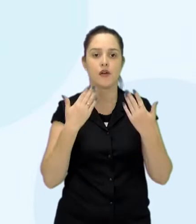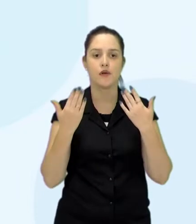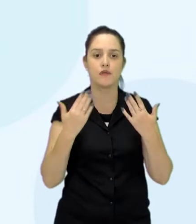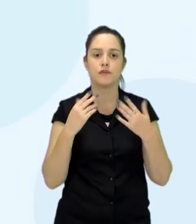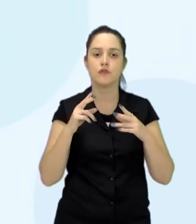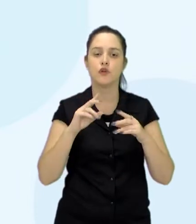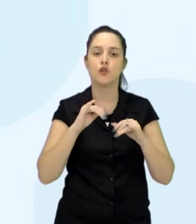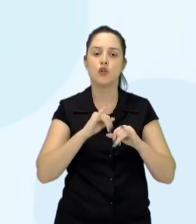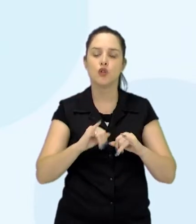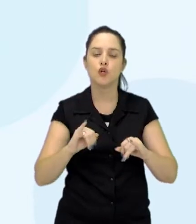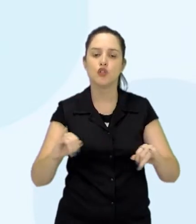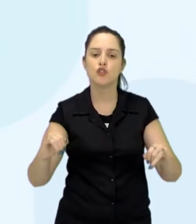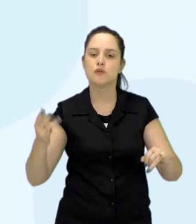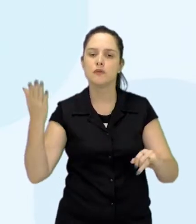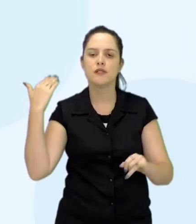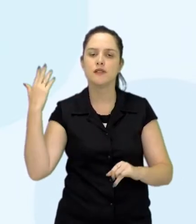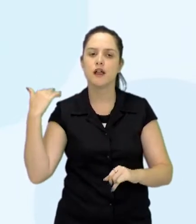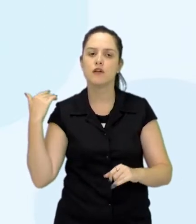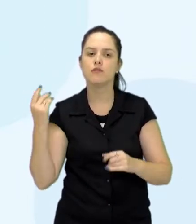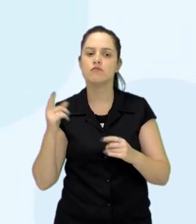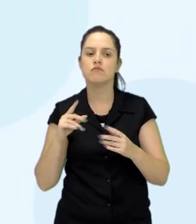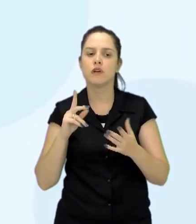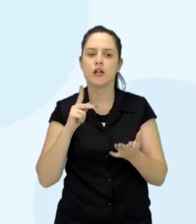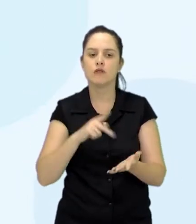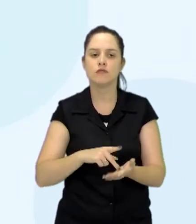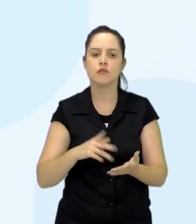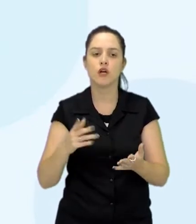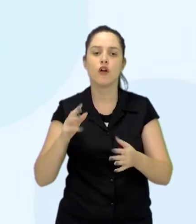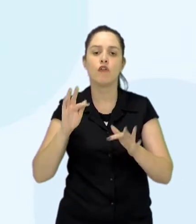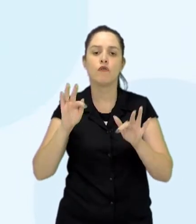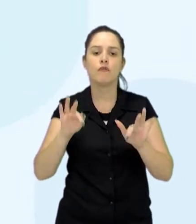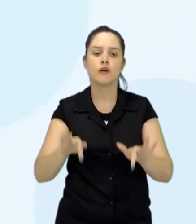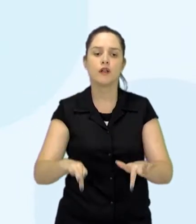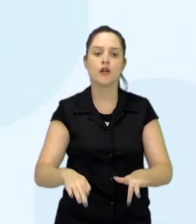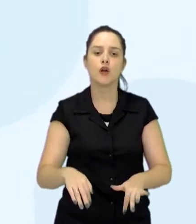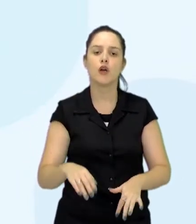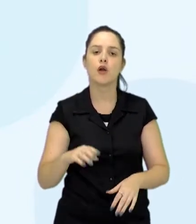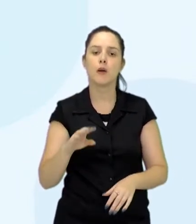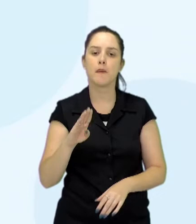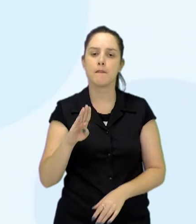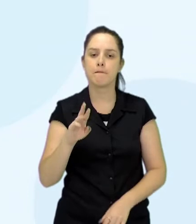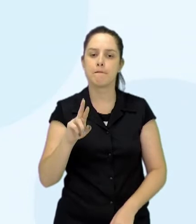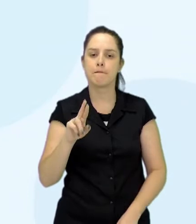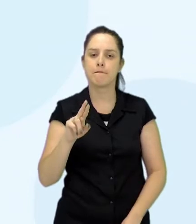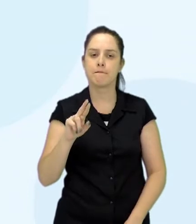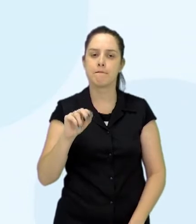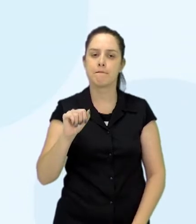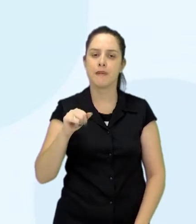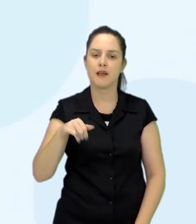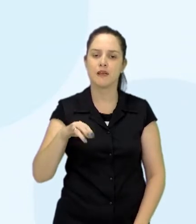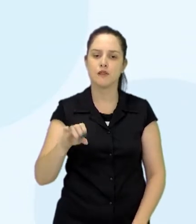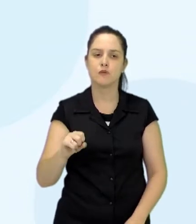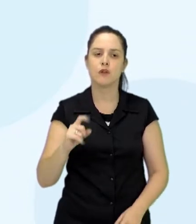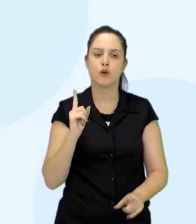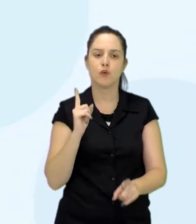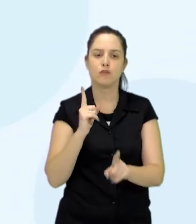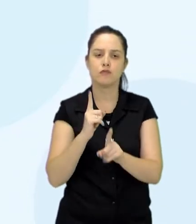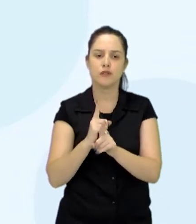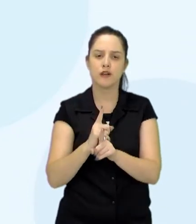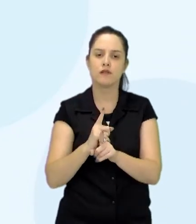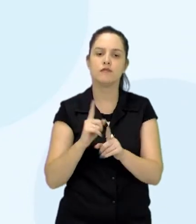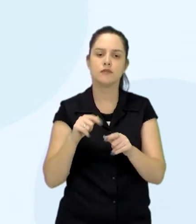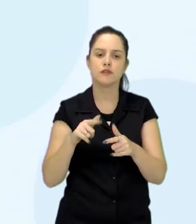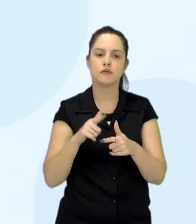do passado e outras mais atuais. No final, faremos um brainstorm para encontrar possíveis soluções para esses problemas.